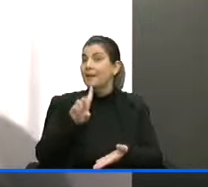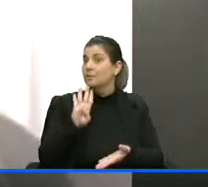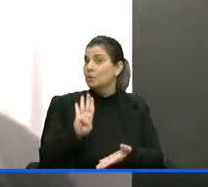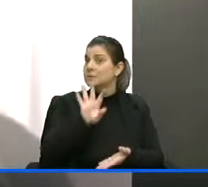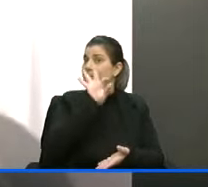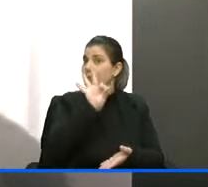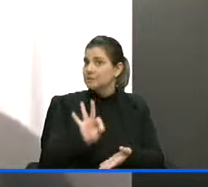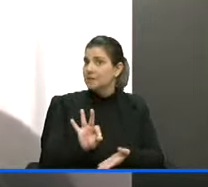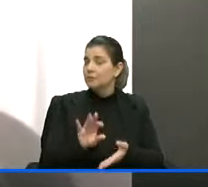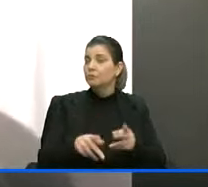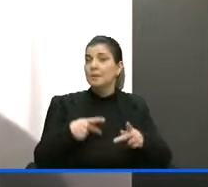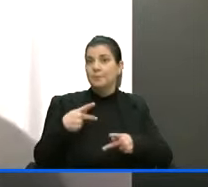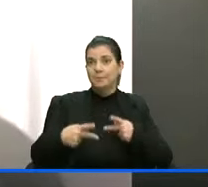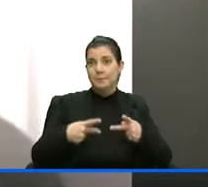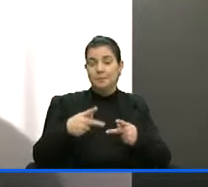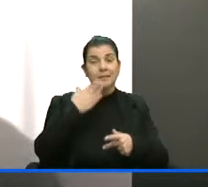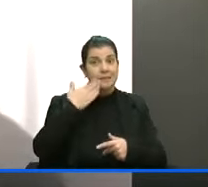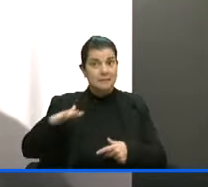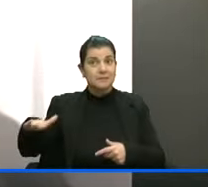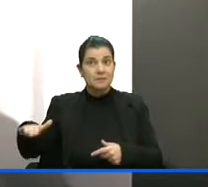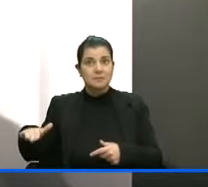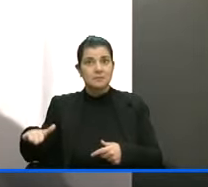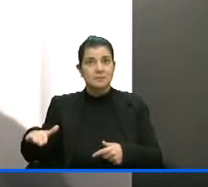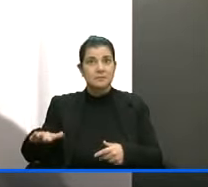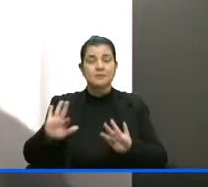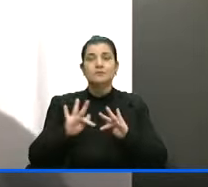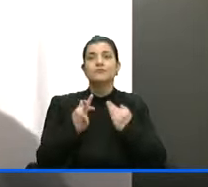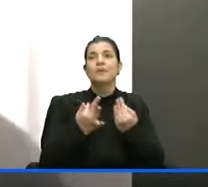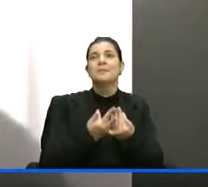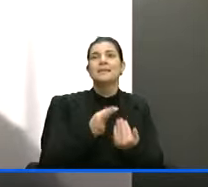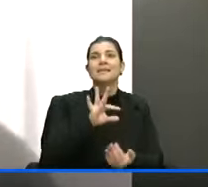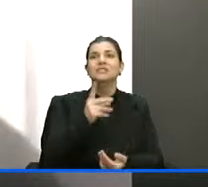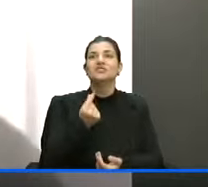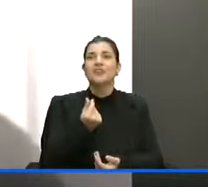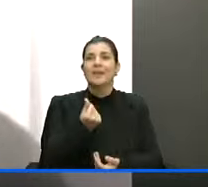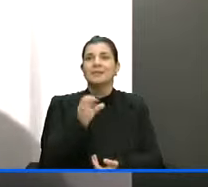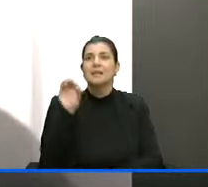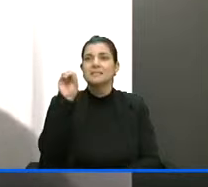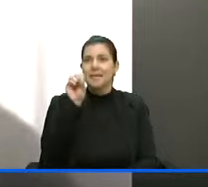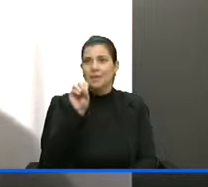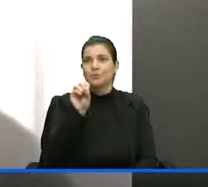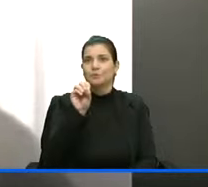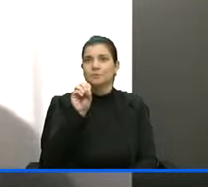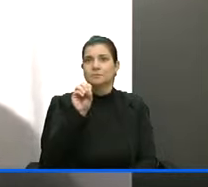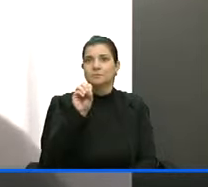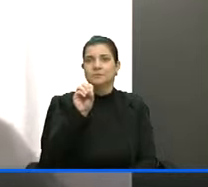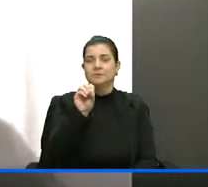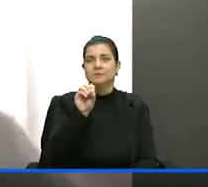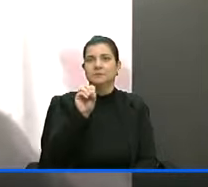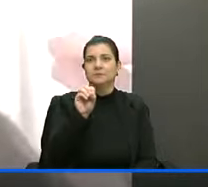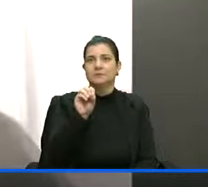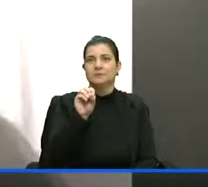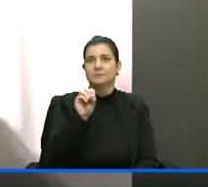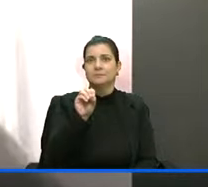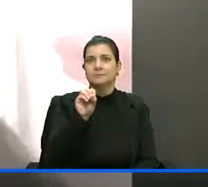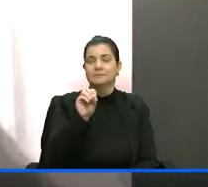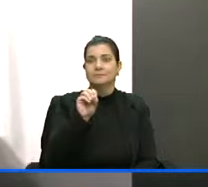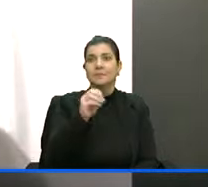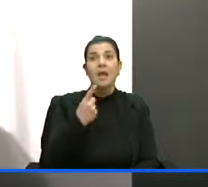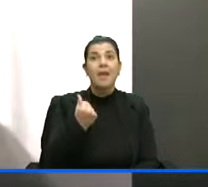14% da população, das crianças estão em famílias com renda zero. Certo? Então, nós estamos falando de